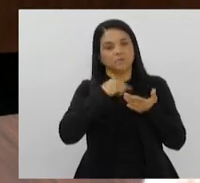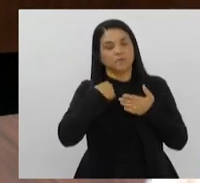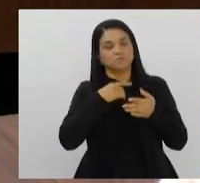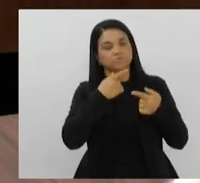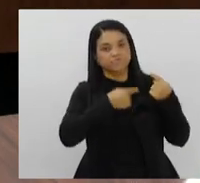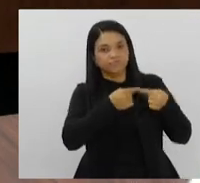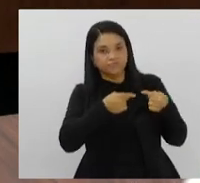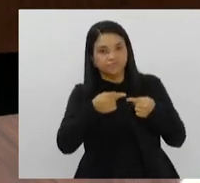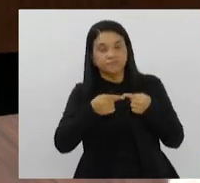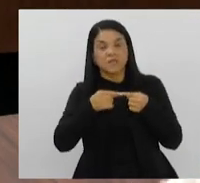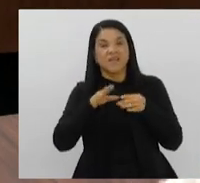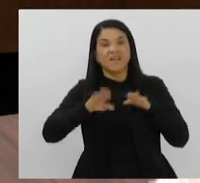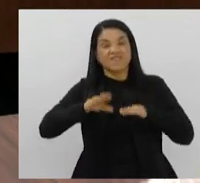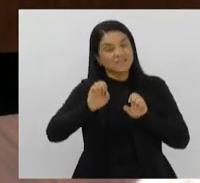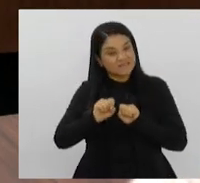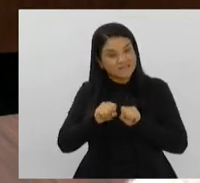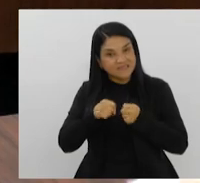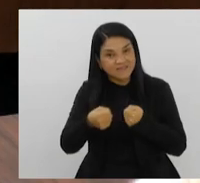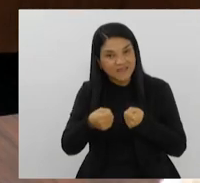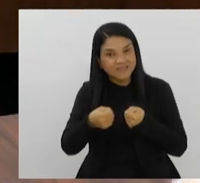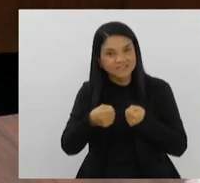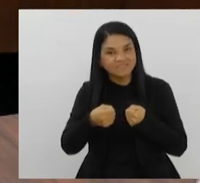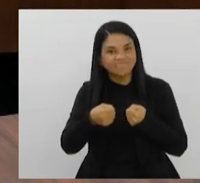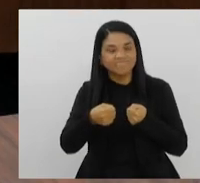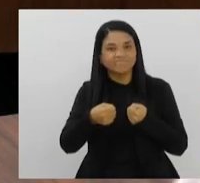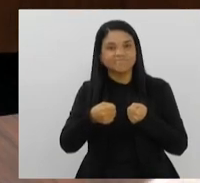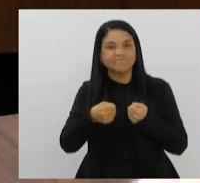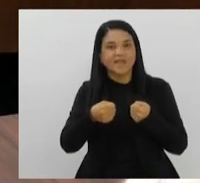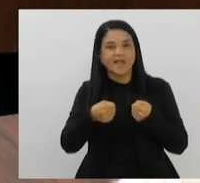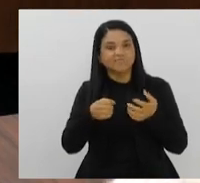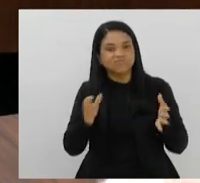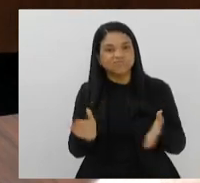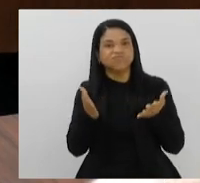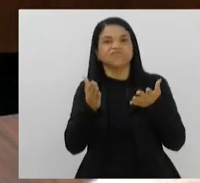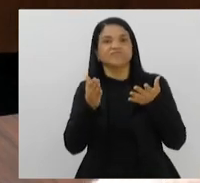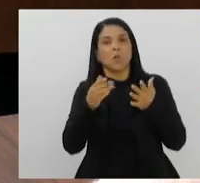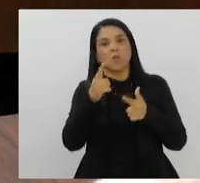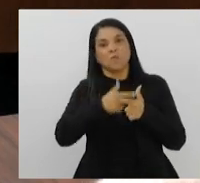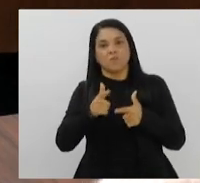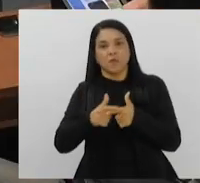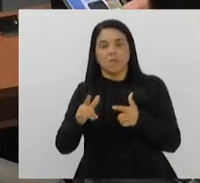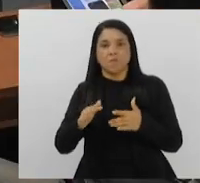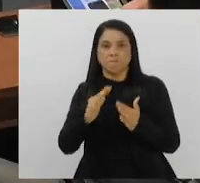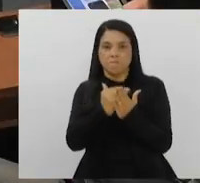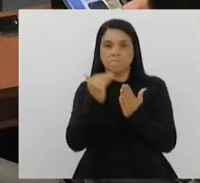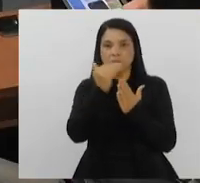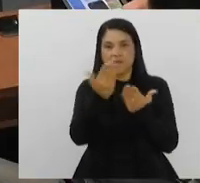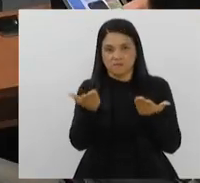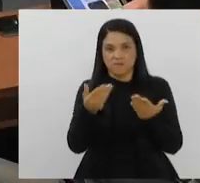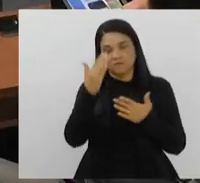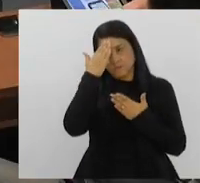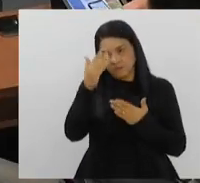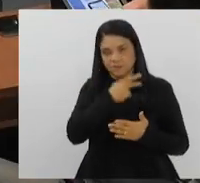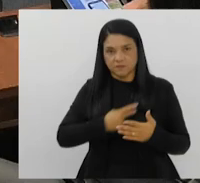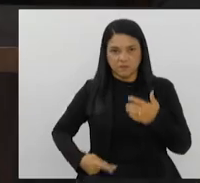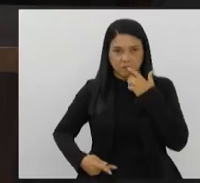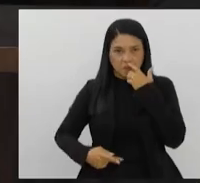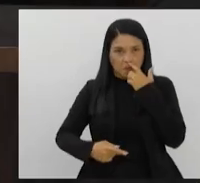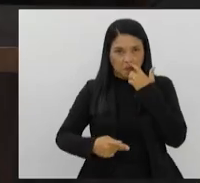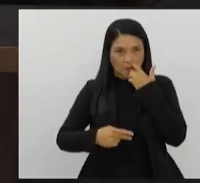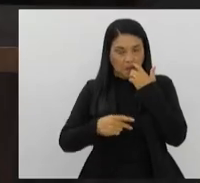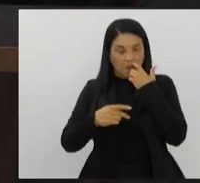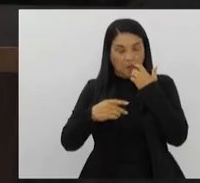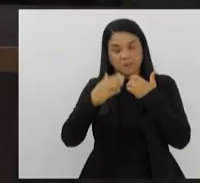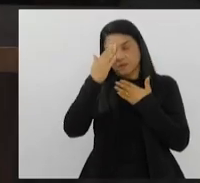vezes, em vez de defender, aguça mais os problemas. Muito obrigado, senhor presidente. Muito